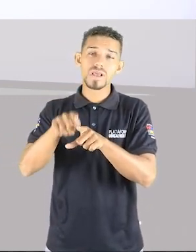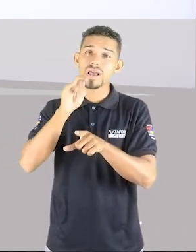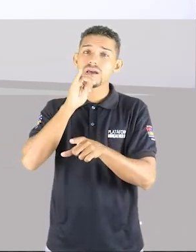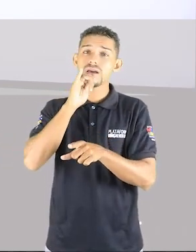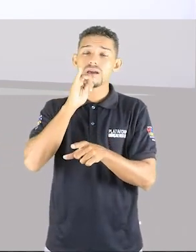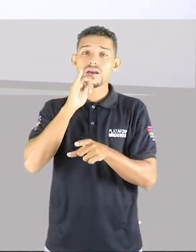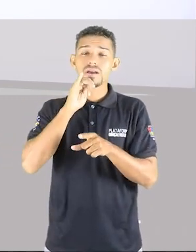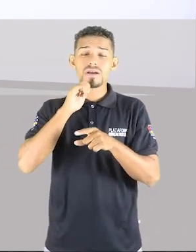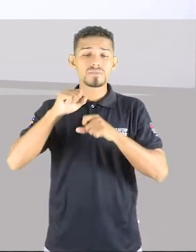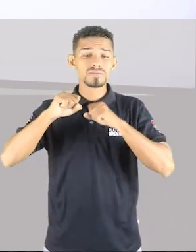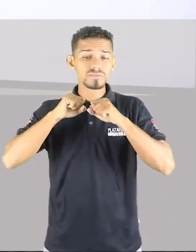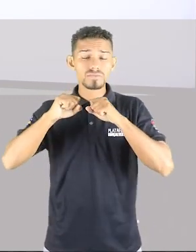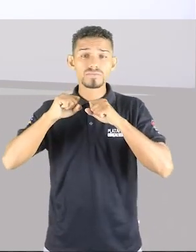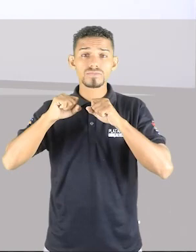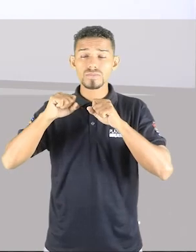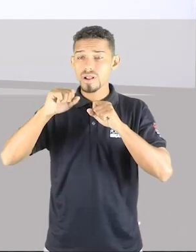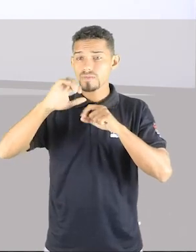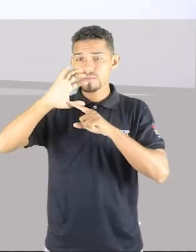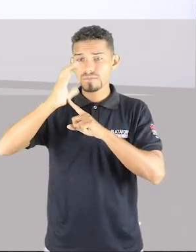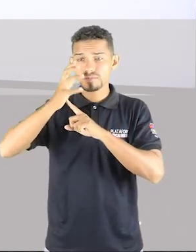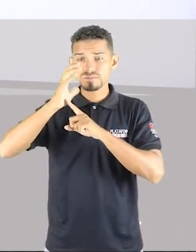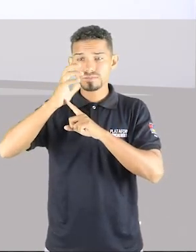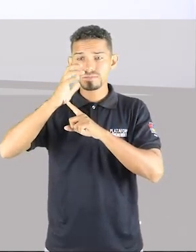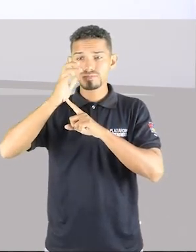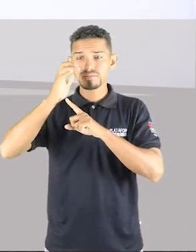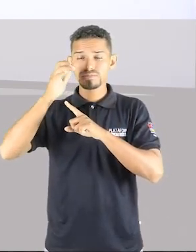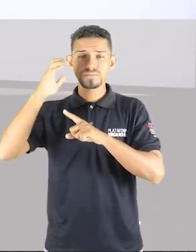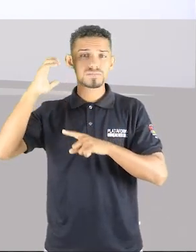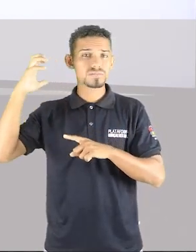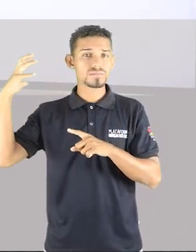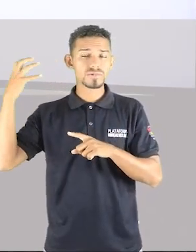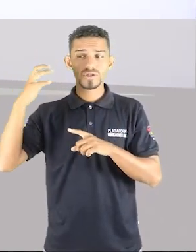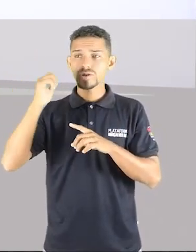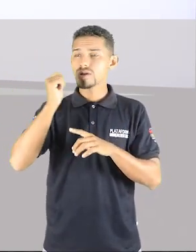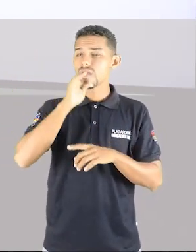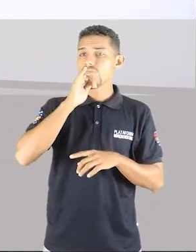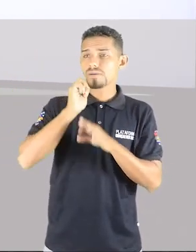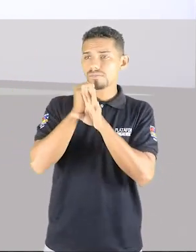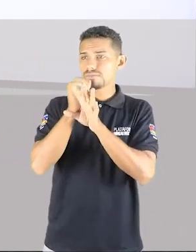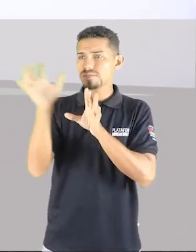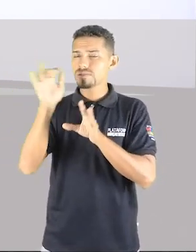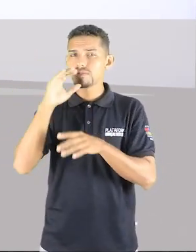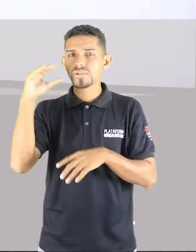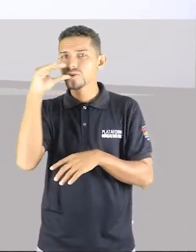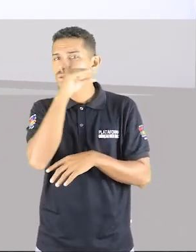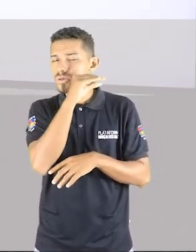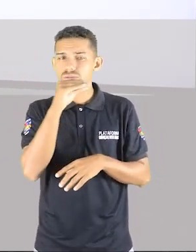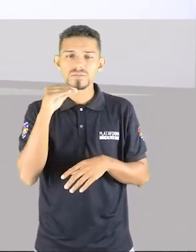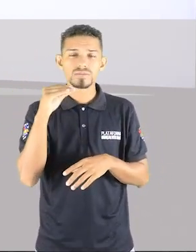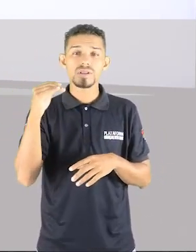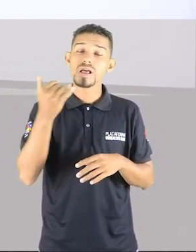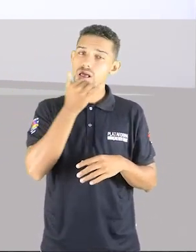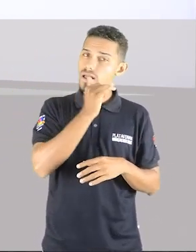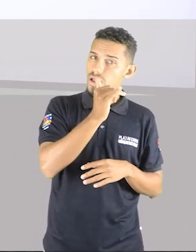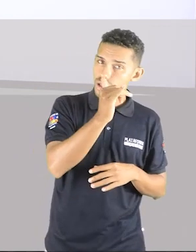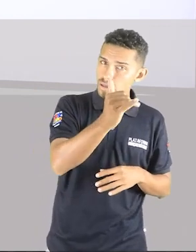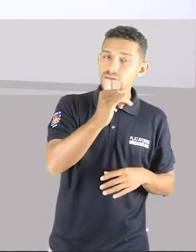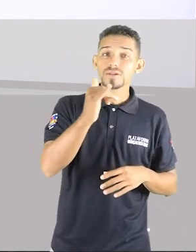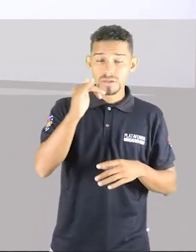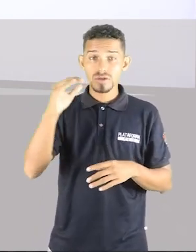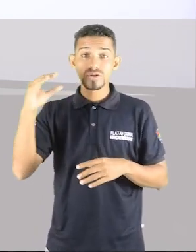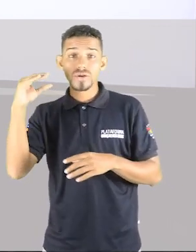movimento de uma hélice para jogar esse vento quente Então transforma energia elétrica